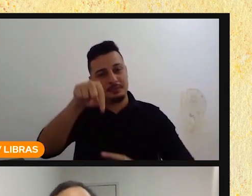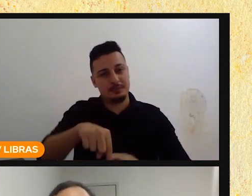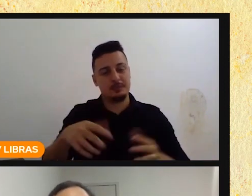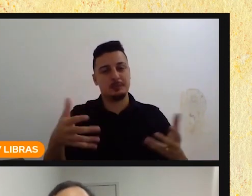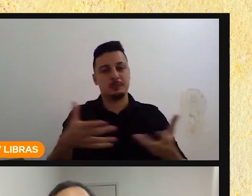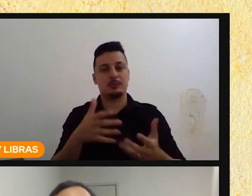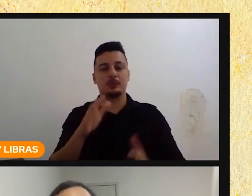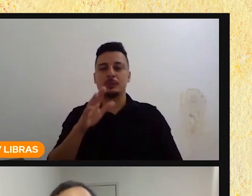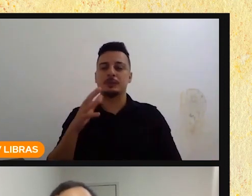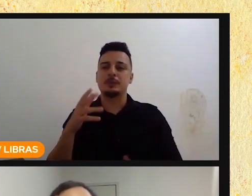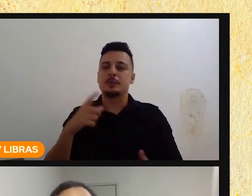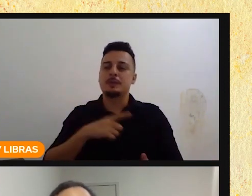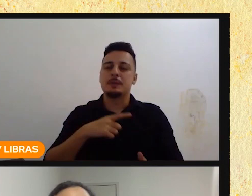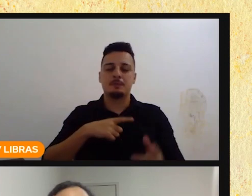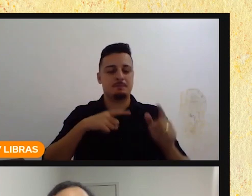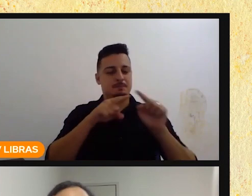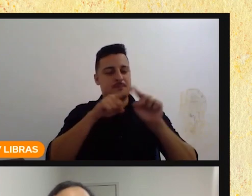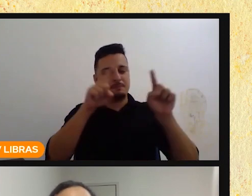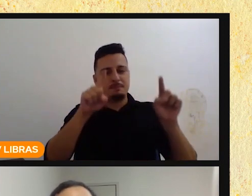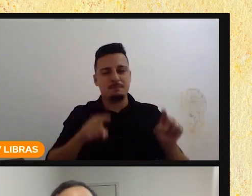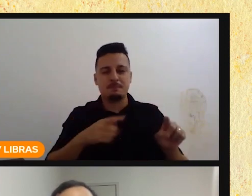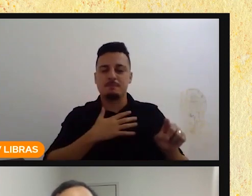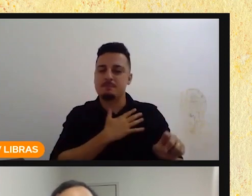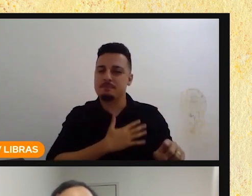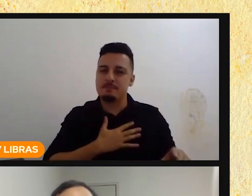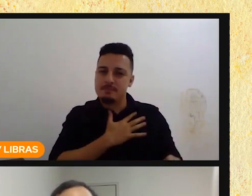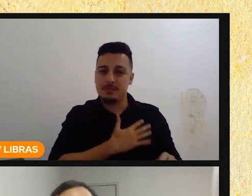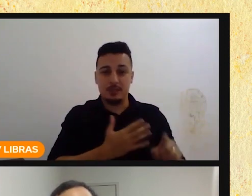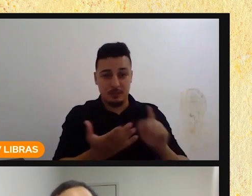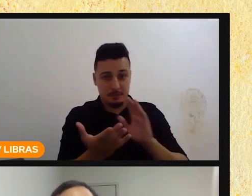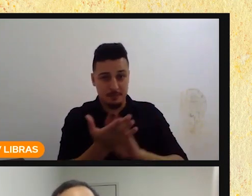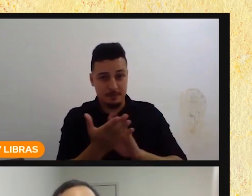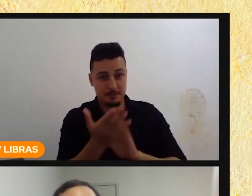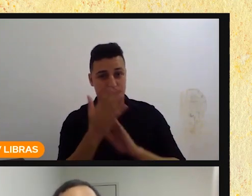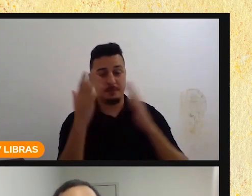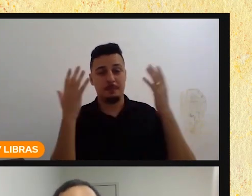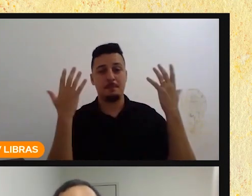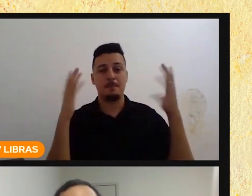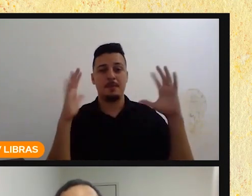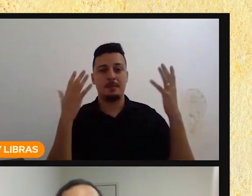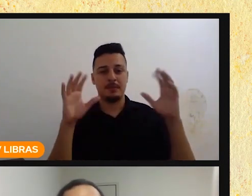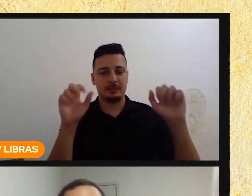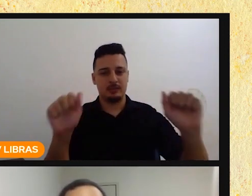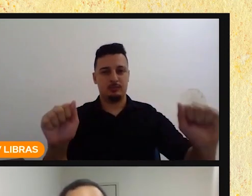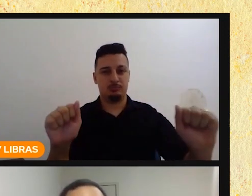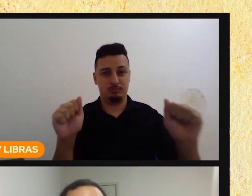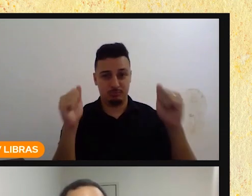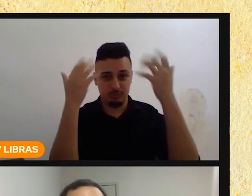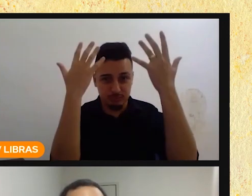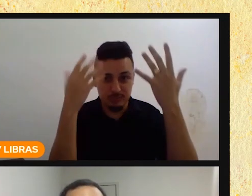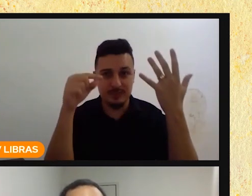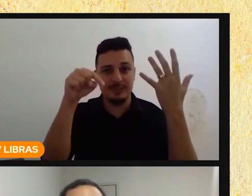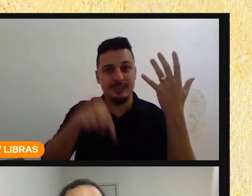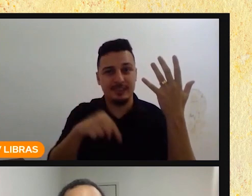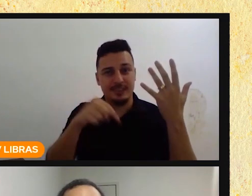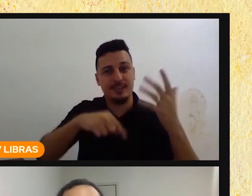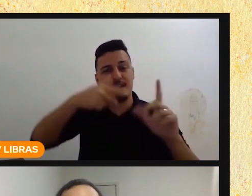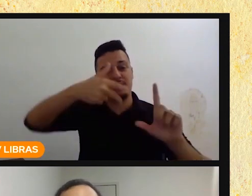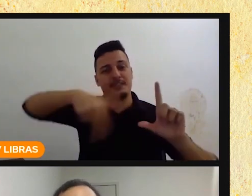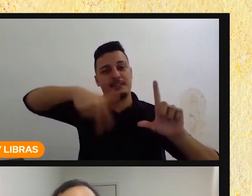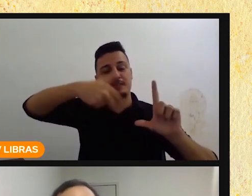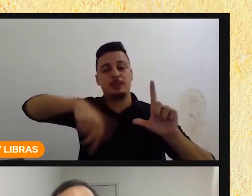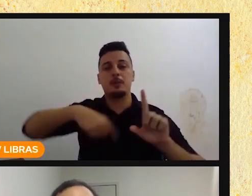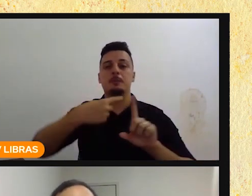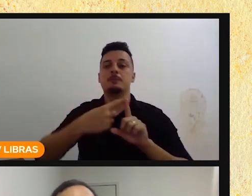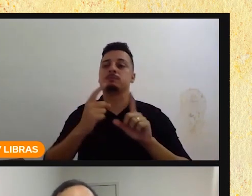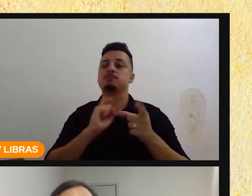recorte interessante. Eu queria parabenizar o Animage. Eu acho que Letícia pontuou muito bem no sentido de que, normalmente, o debate, né, se concentra mais